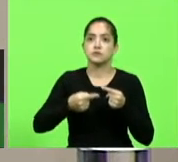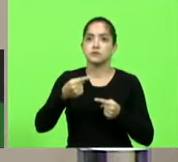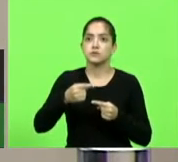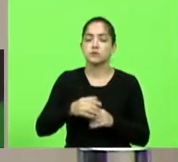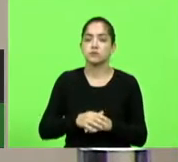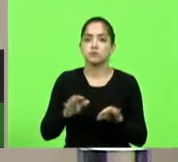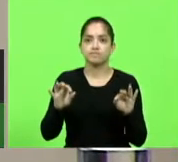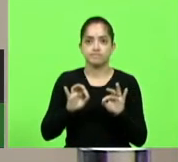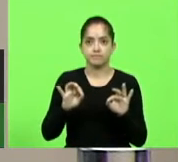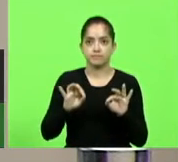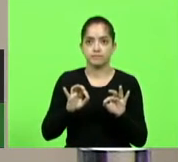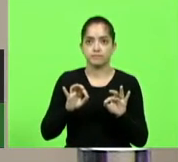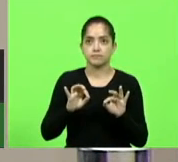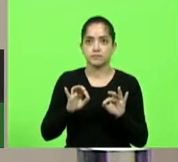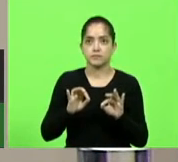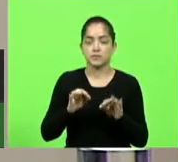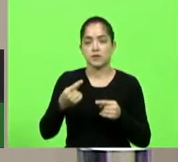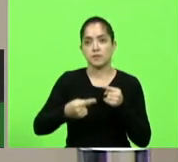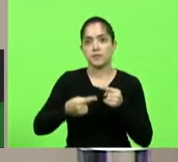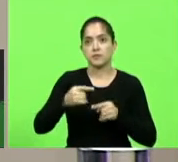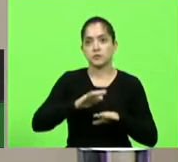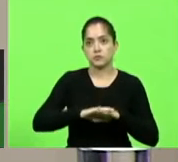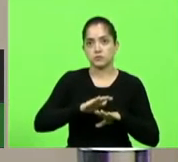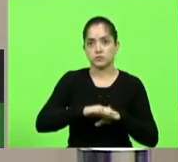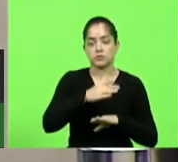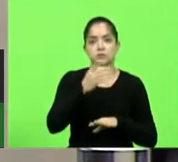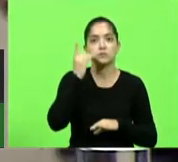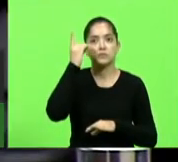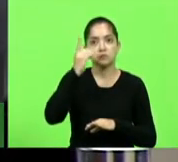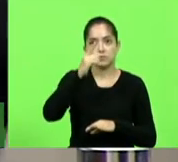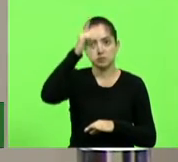Não havendo quem queira para discutir, o autor deputado Sargento Lima.